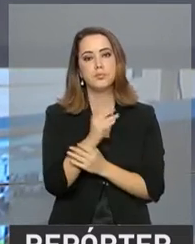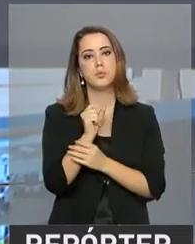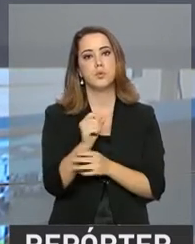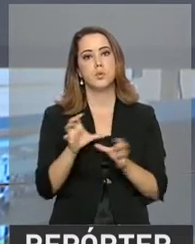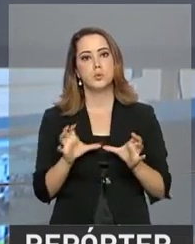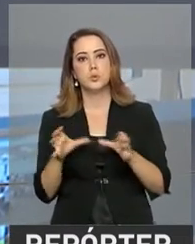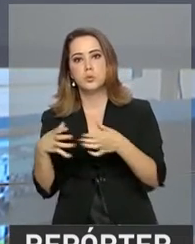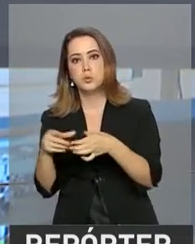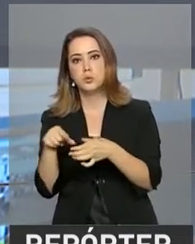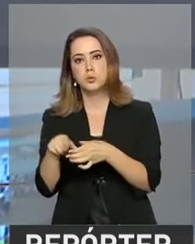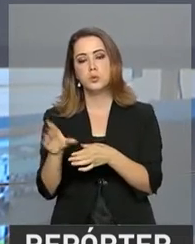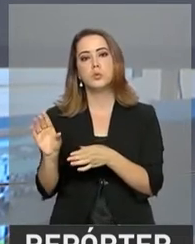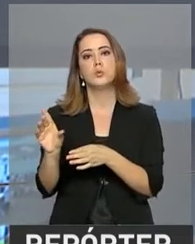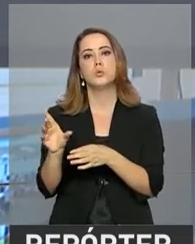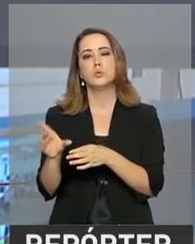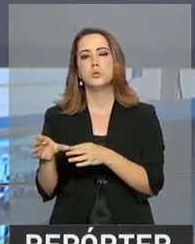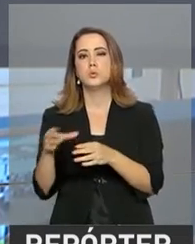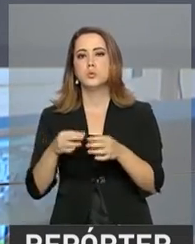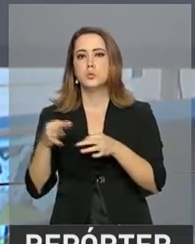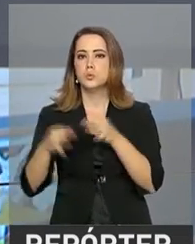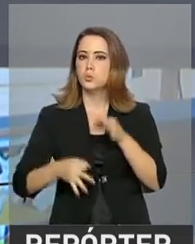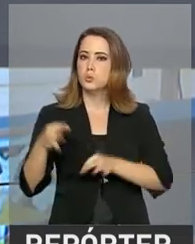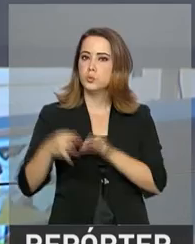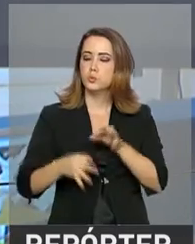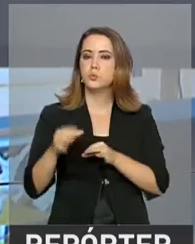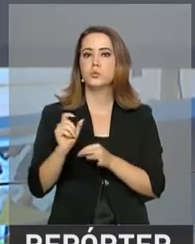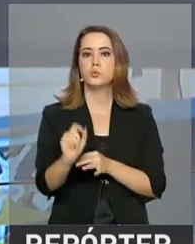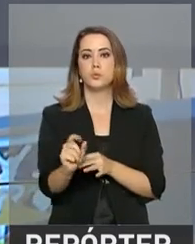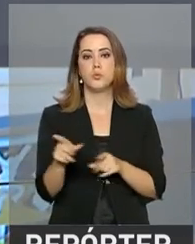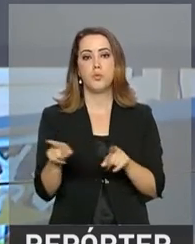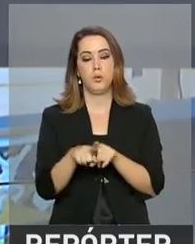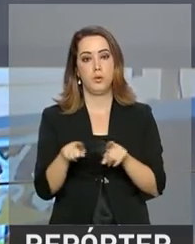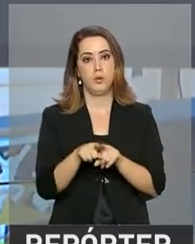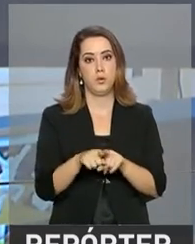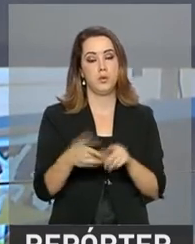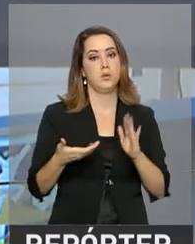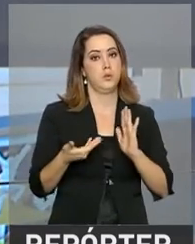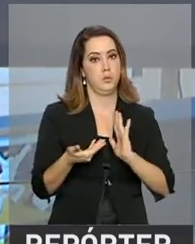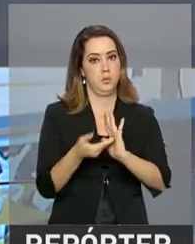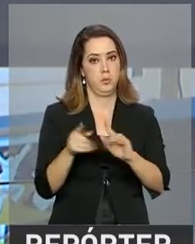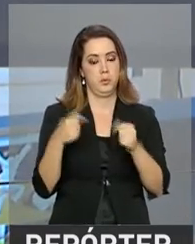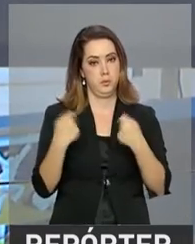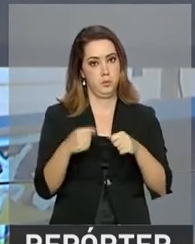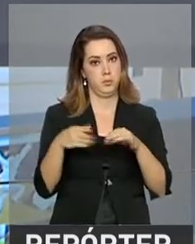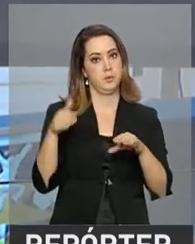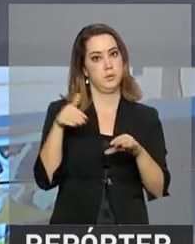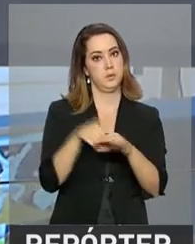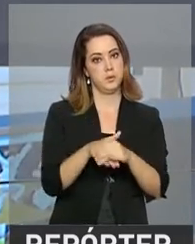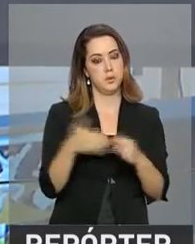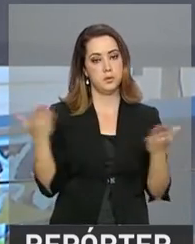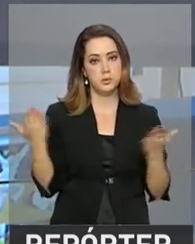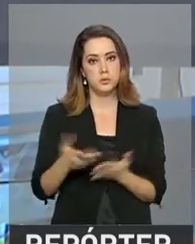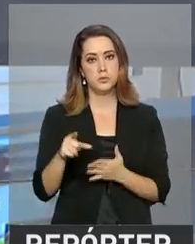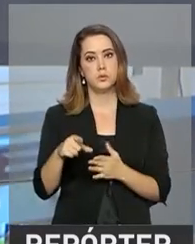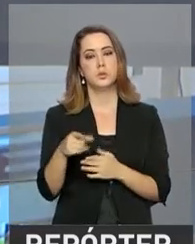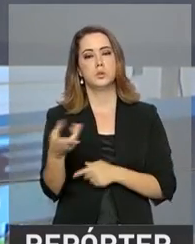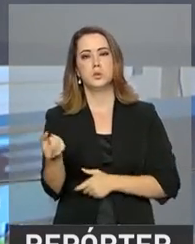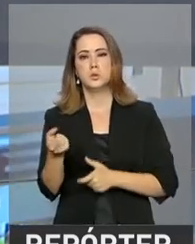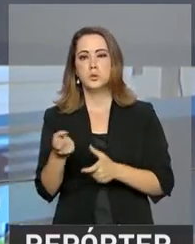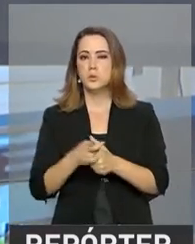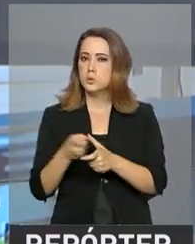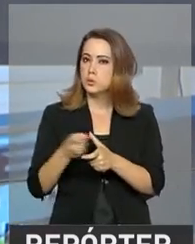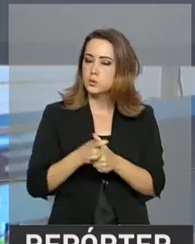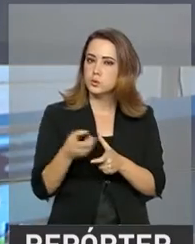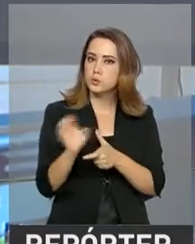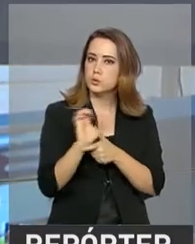pela Comissão de Constituição e Justiça, esta tarde. E o plenário da Casa deve votar ainda hoje o projeto de renegociação